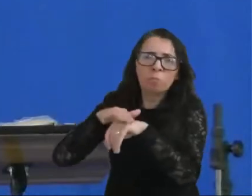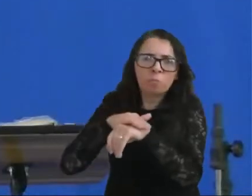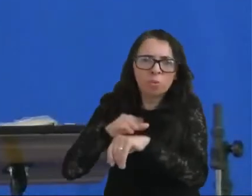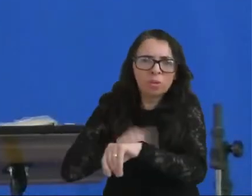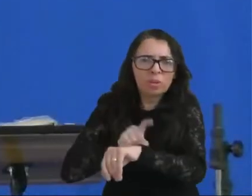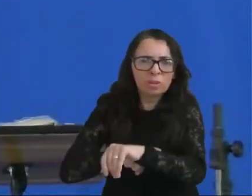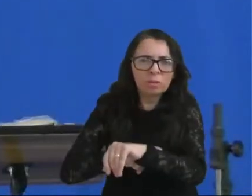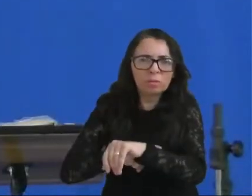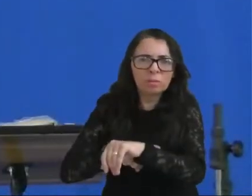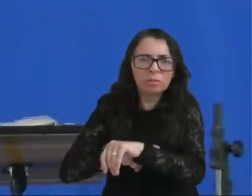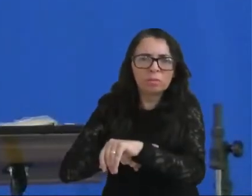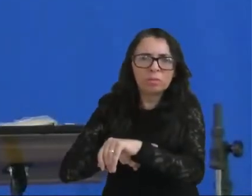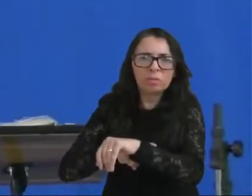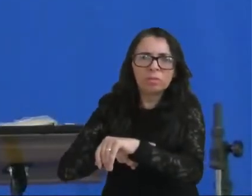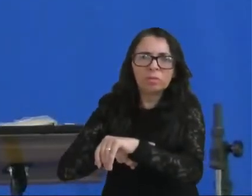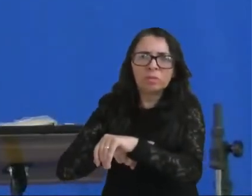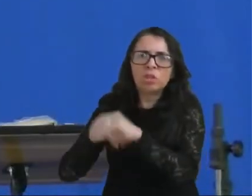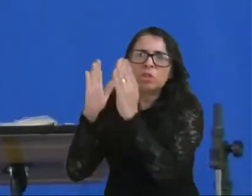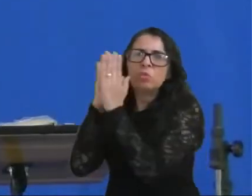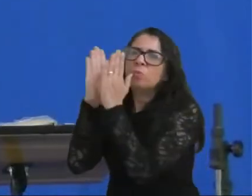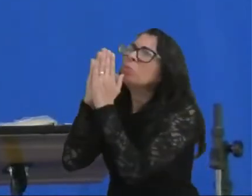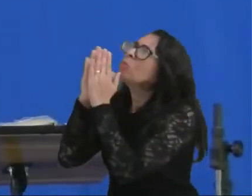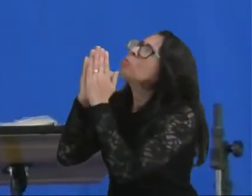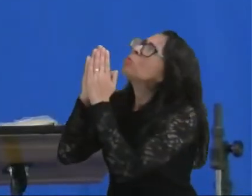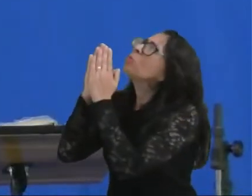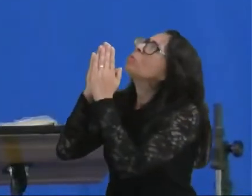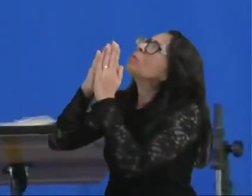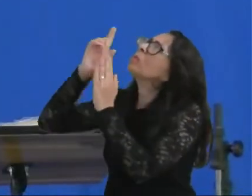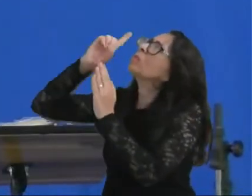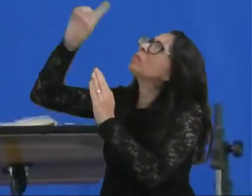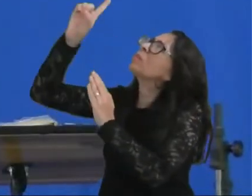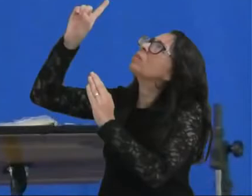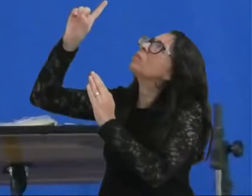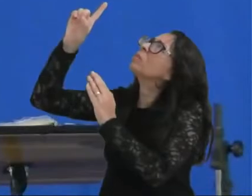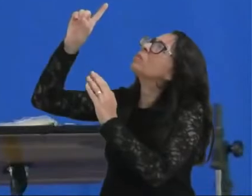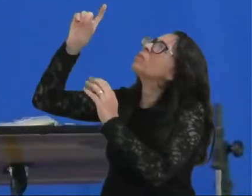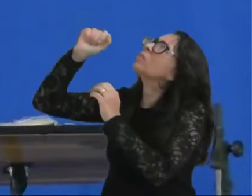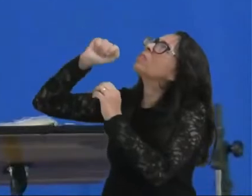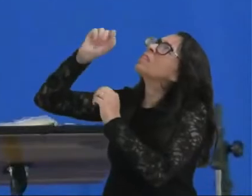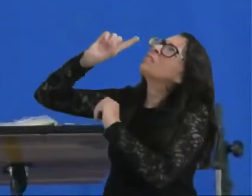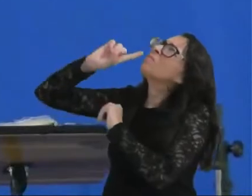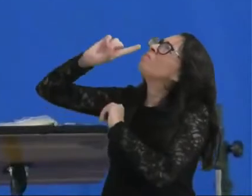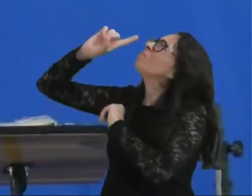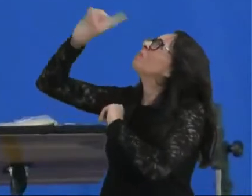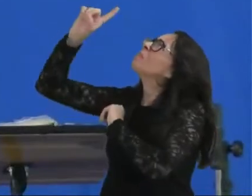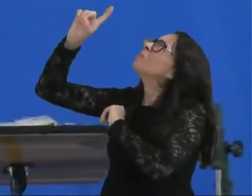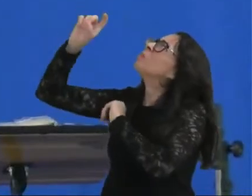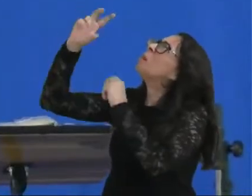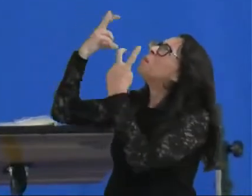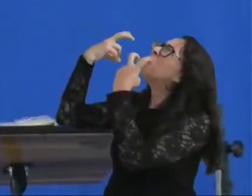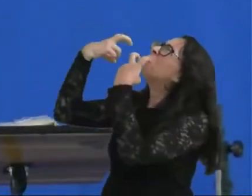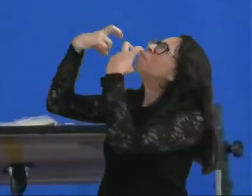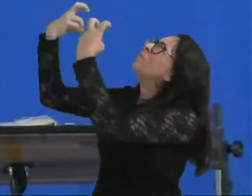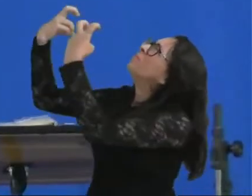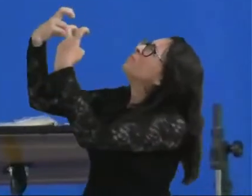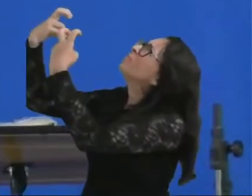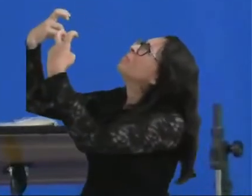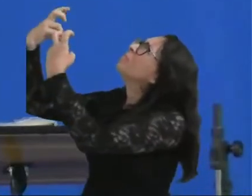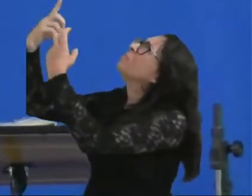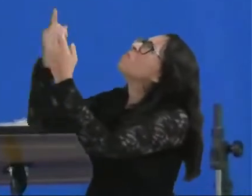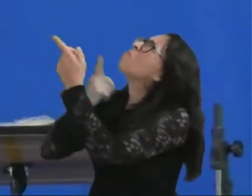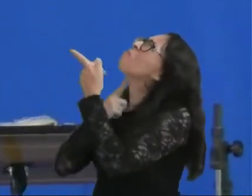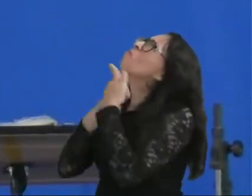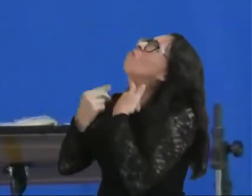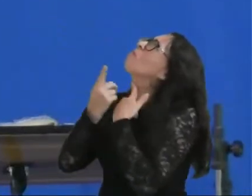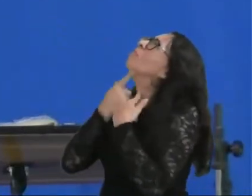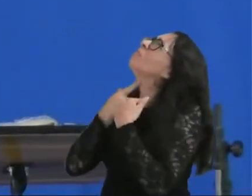influência dentro da igreja. Então Jesus pede que você possa então agora te dar uma nova oportunidade.